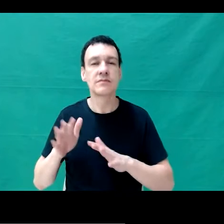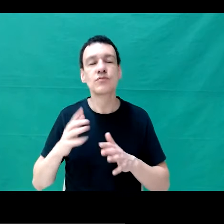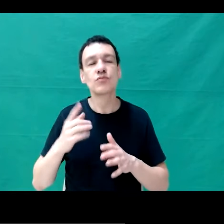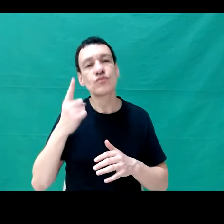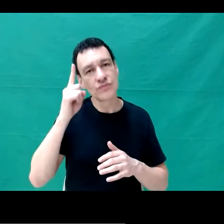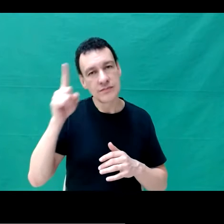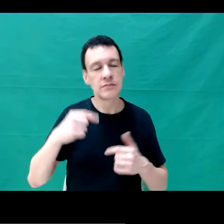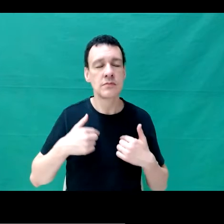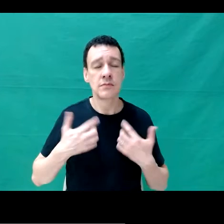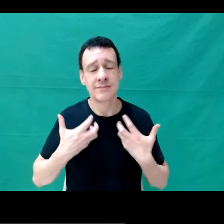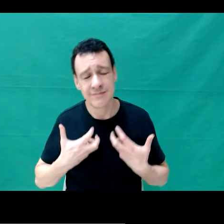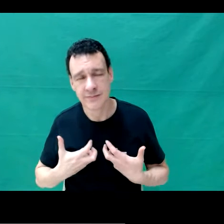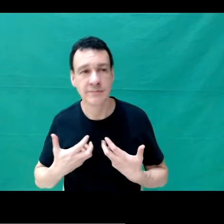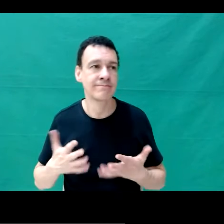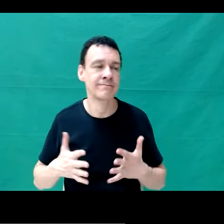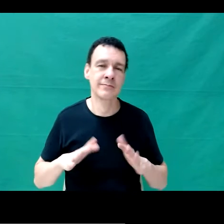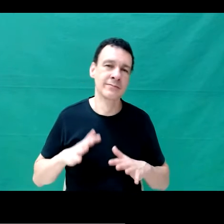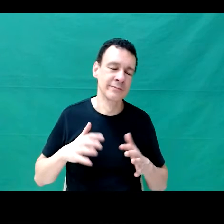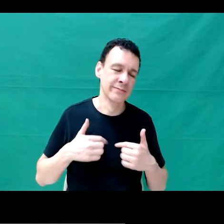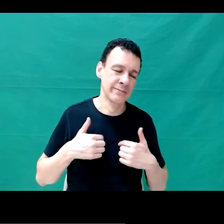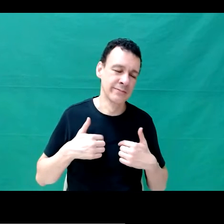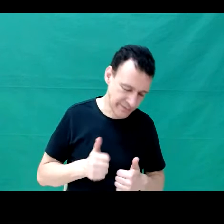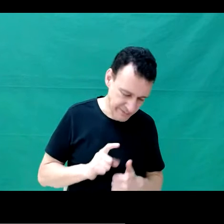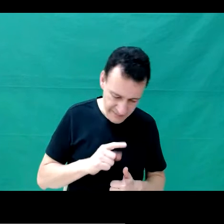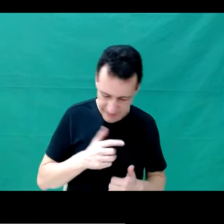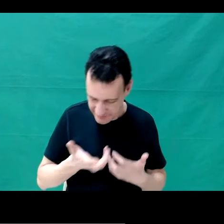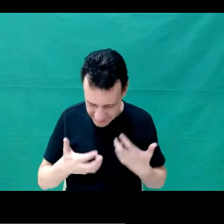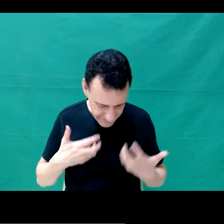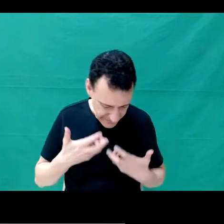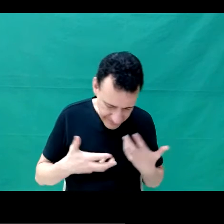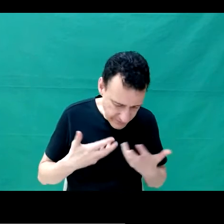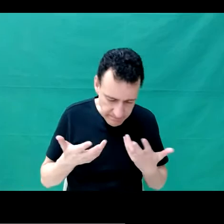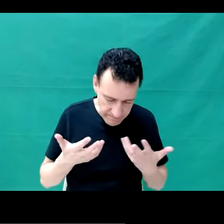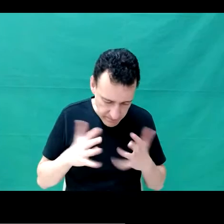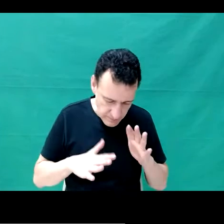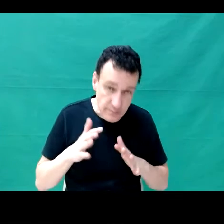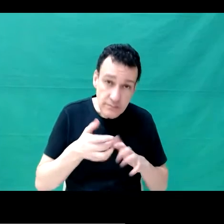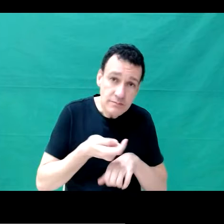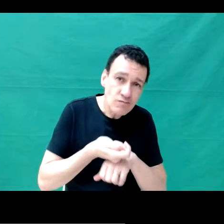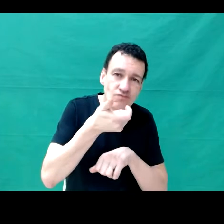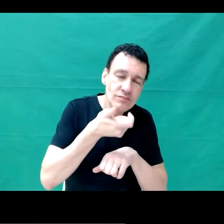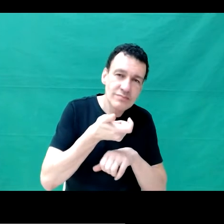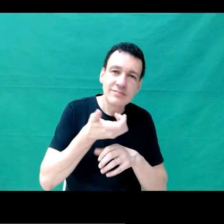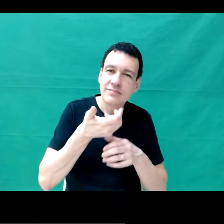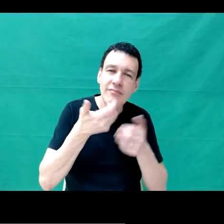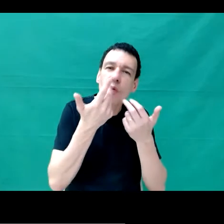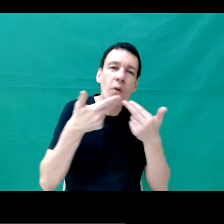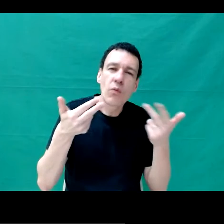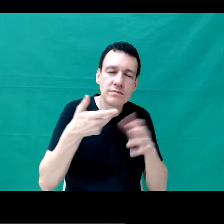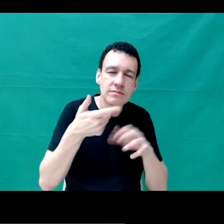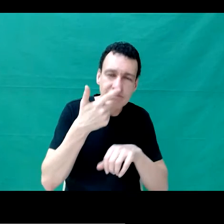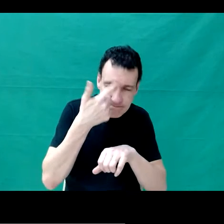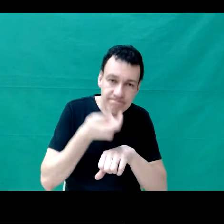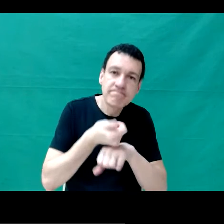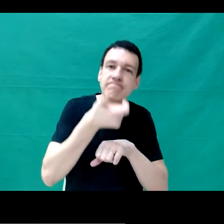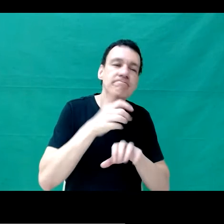dia, às vezes a gente não está muito bem, aconteceu alguma coisa e a gente acaba deixando uma coisa ou outra passar em branco. É normal